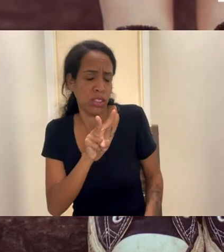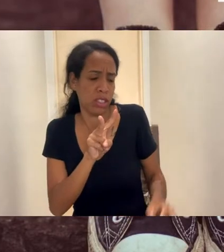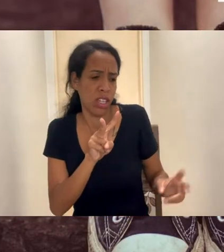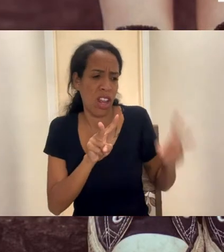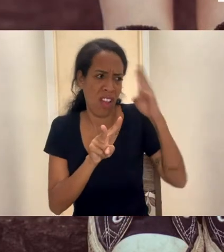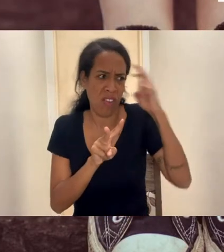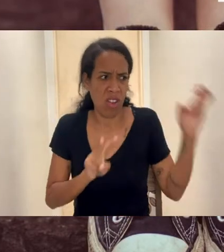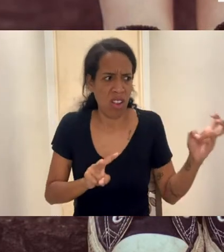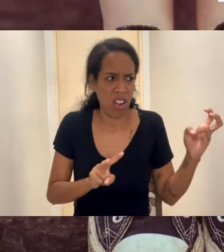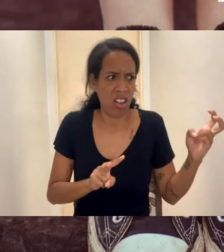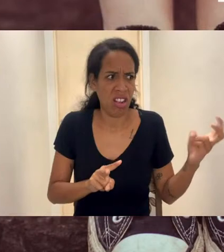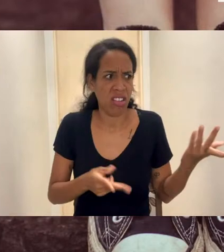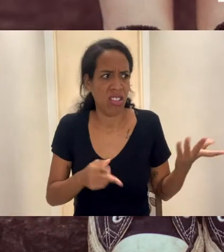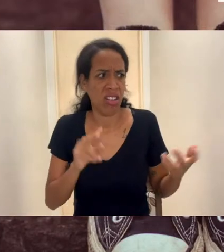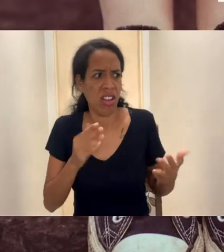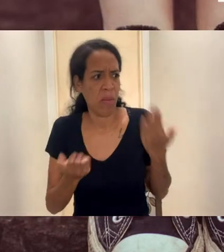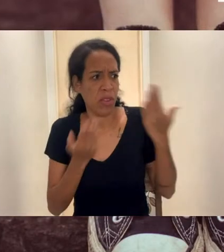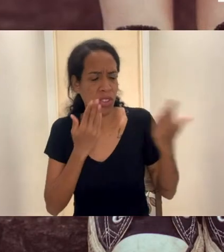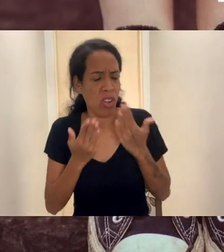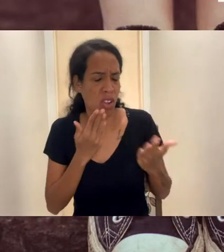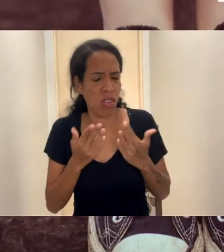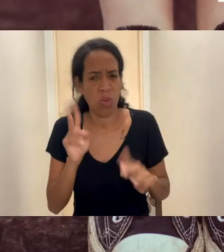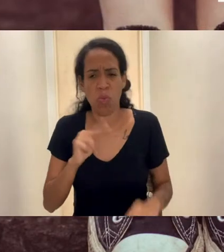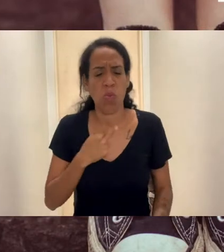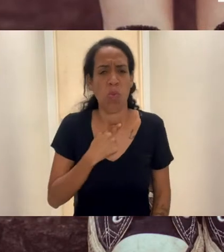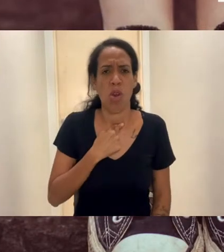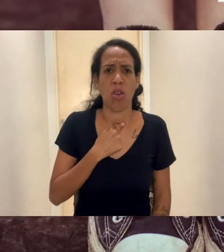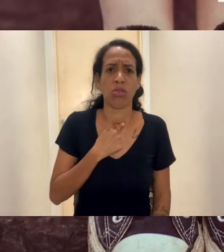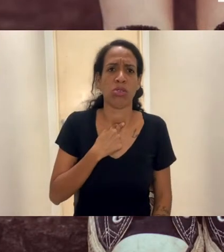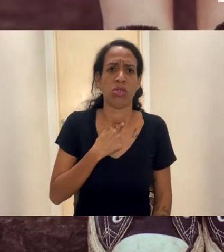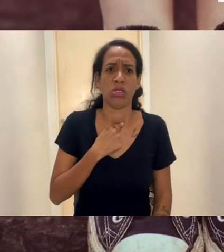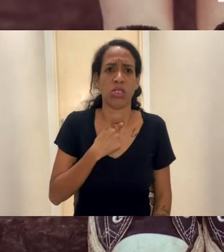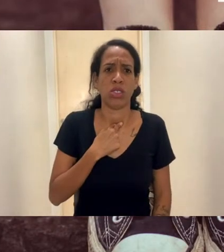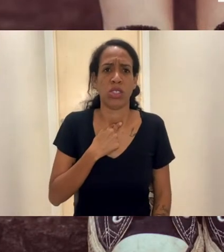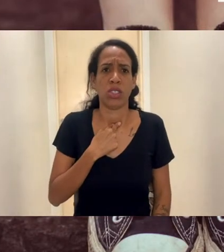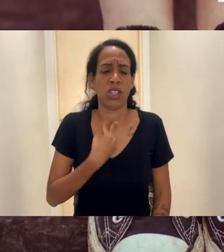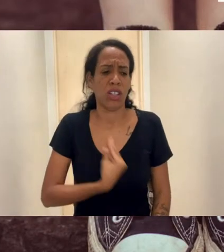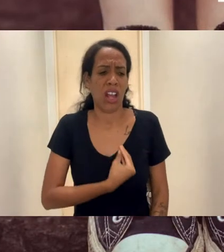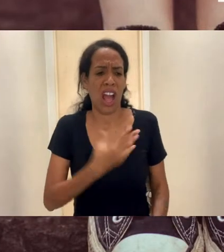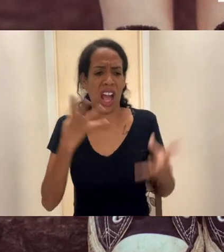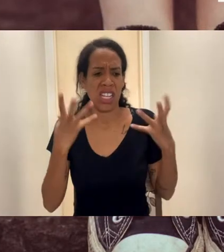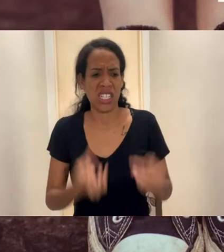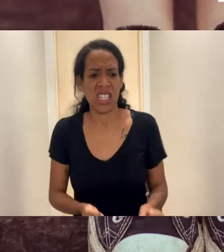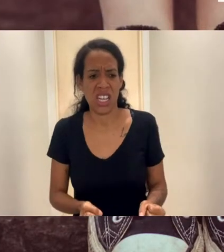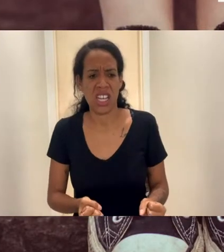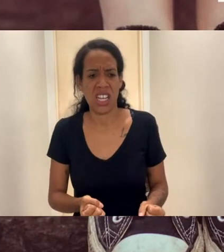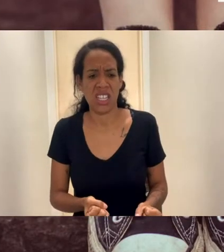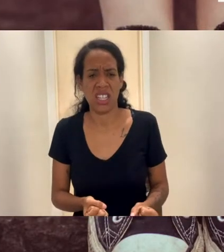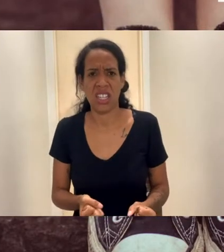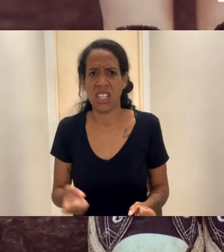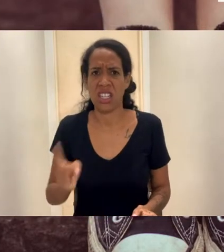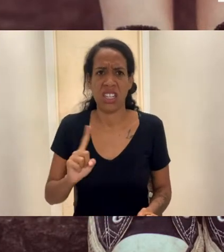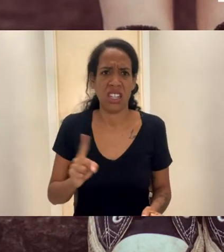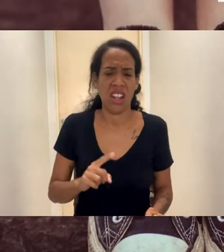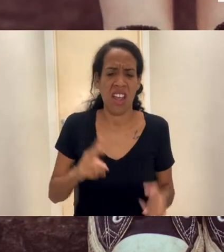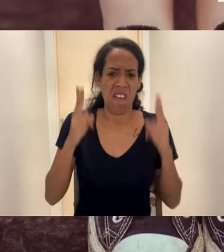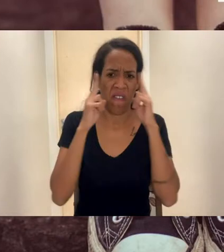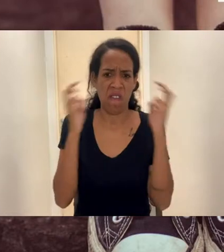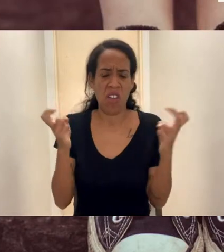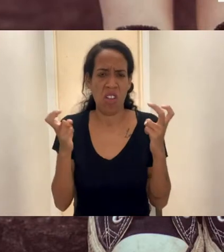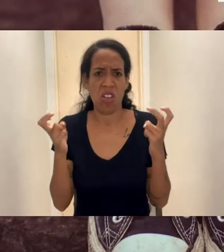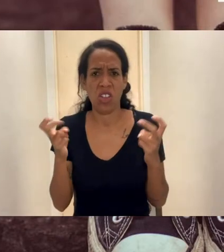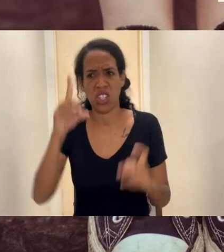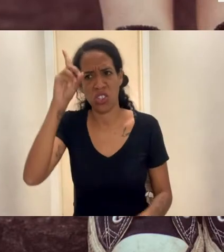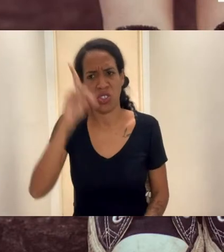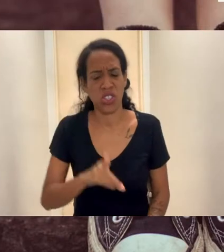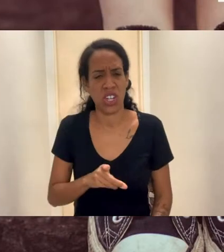está dizendo que o psicólogo e a psicóloga não pode ser conivente com aquelas situações de violência e violações de